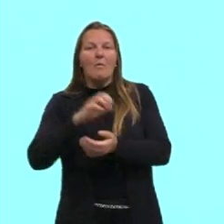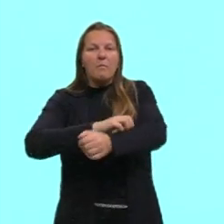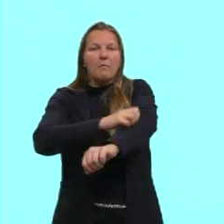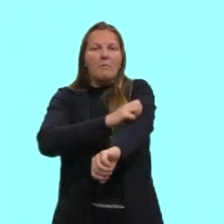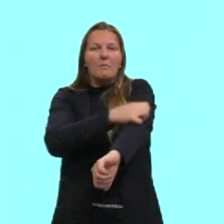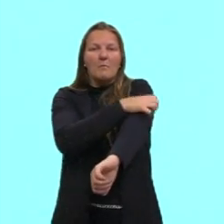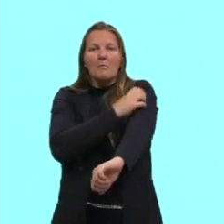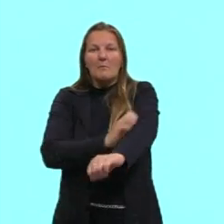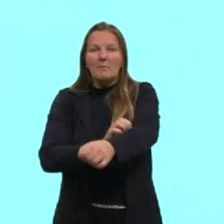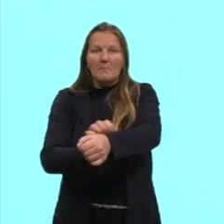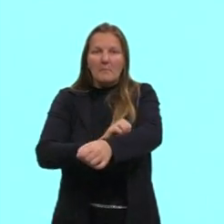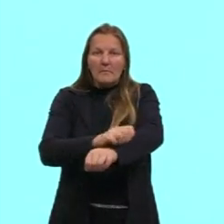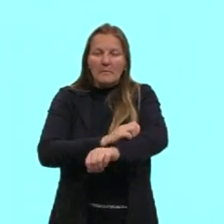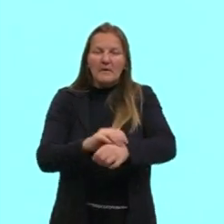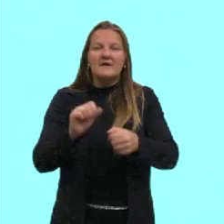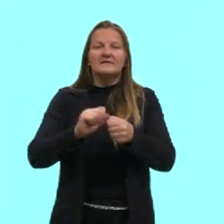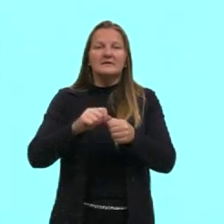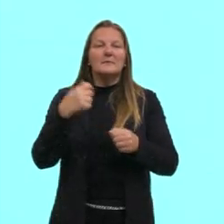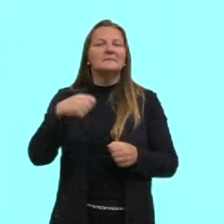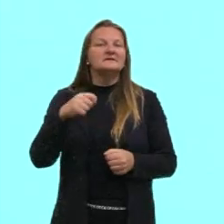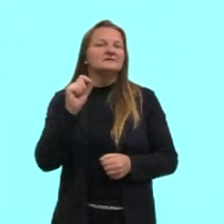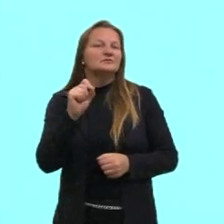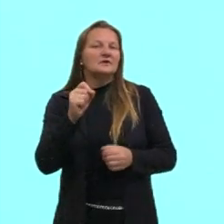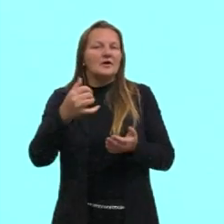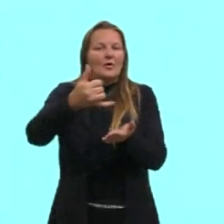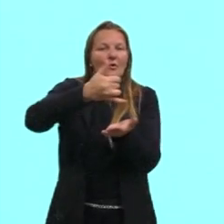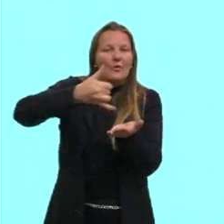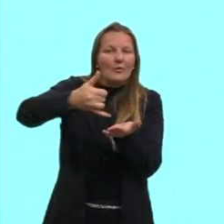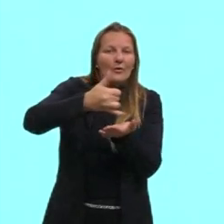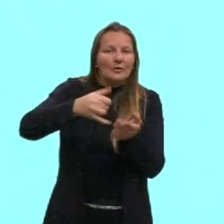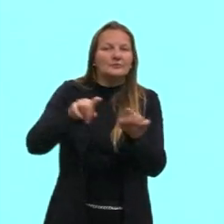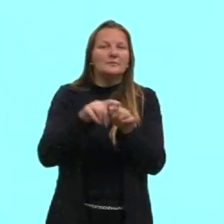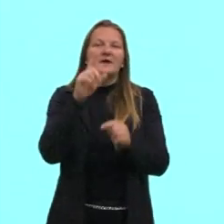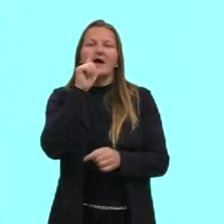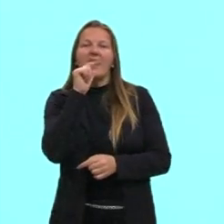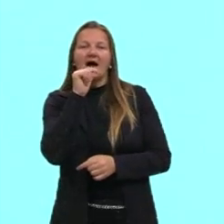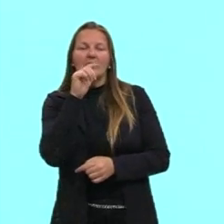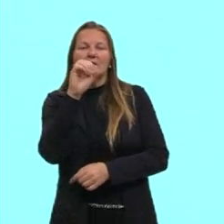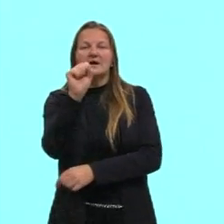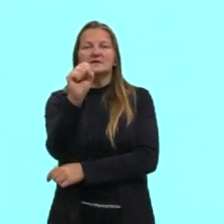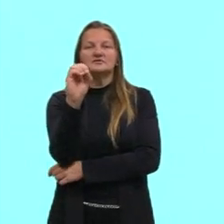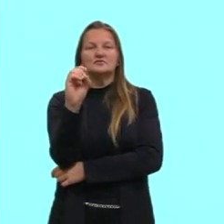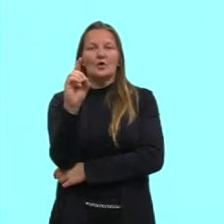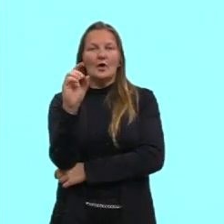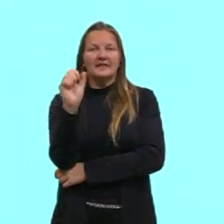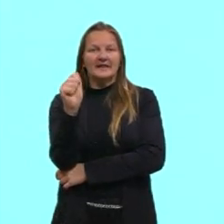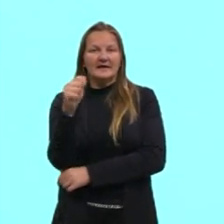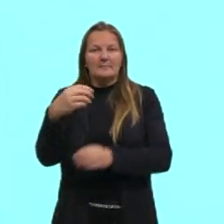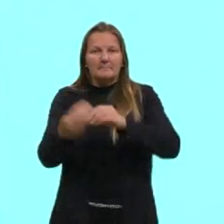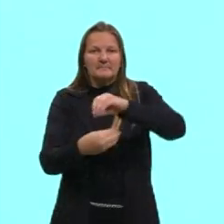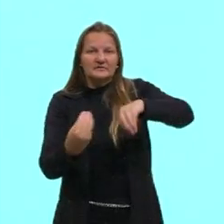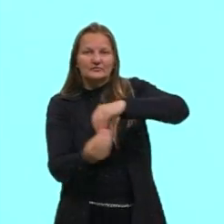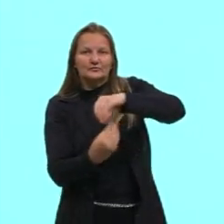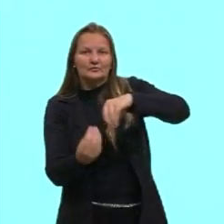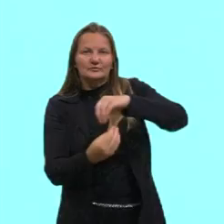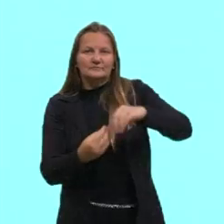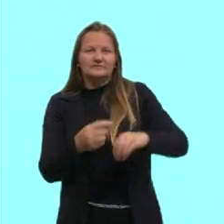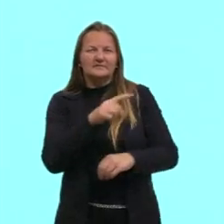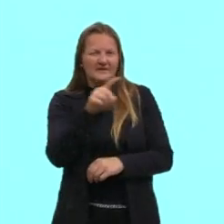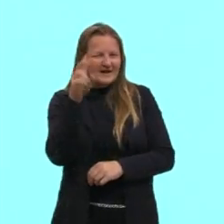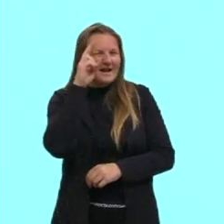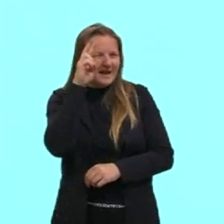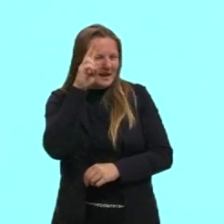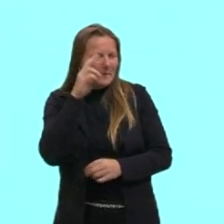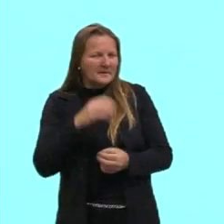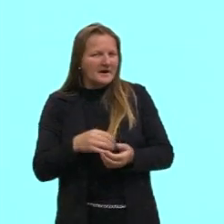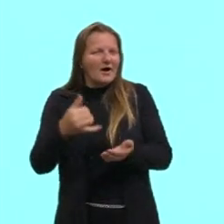isso são necessários além do próprio óleo água e soda cáustica eu trabalhei com vocês essa